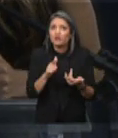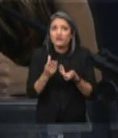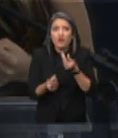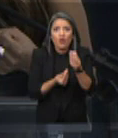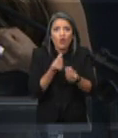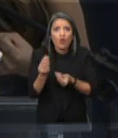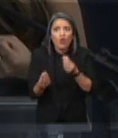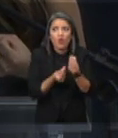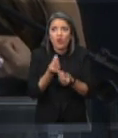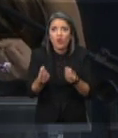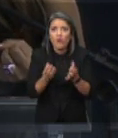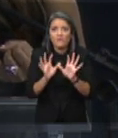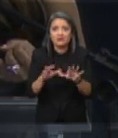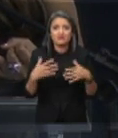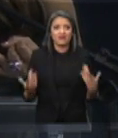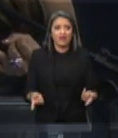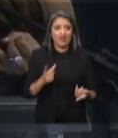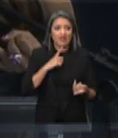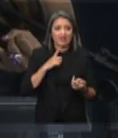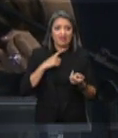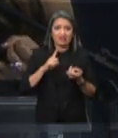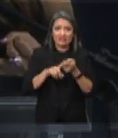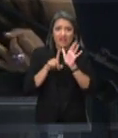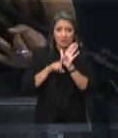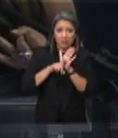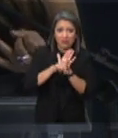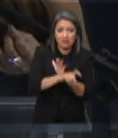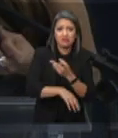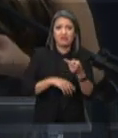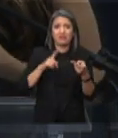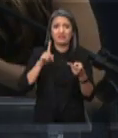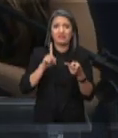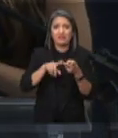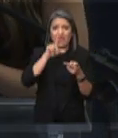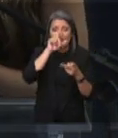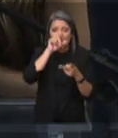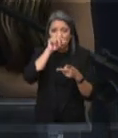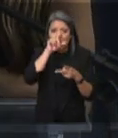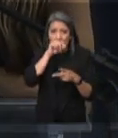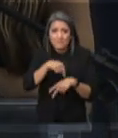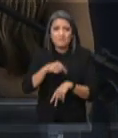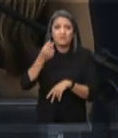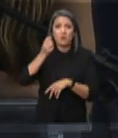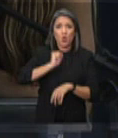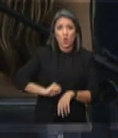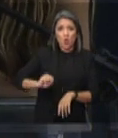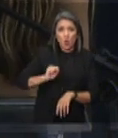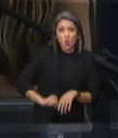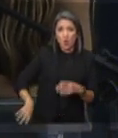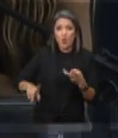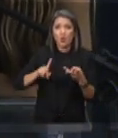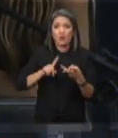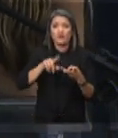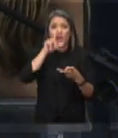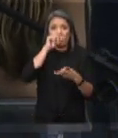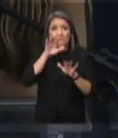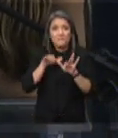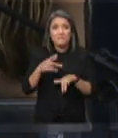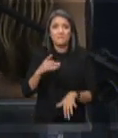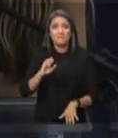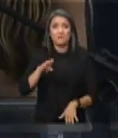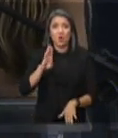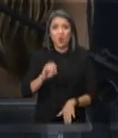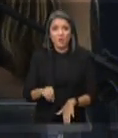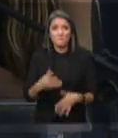nós encontramos percevejos nós encontramos cocô de pombos nós encontramos pombos que nos refeitórios